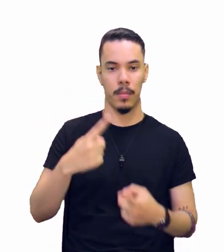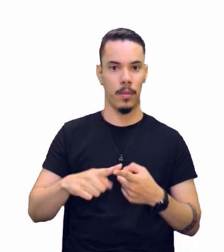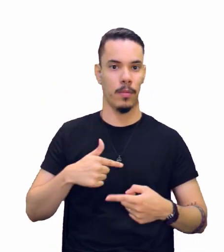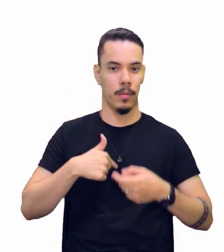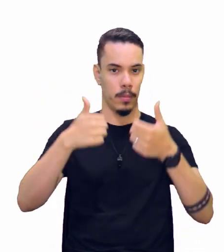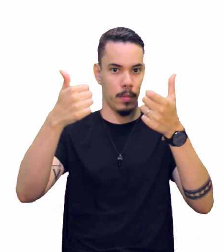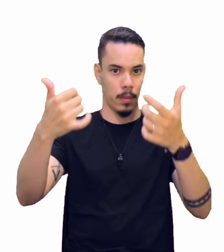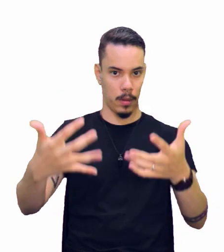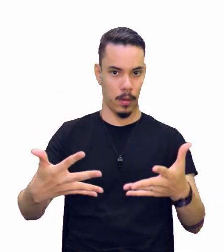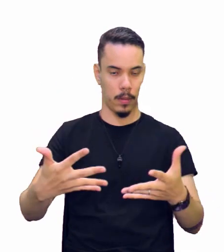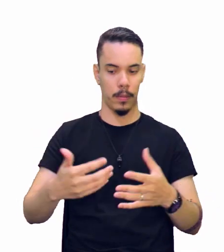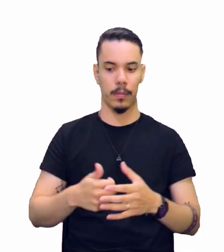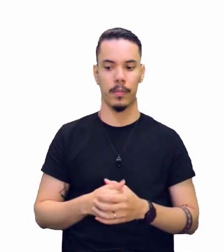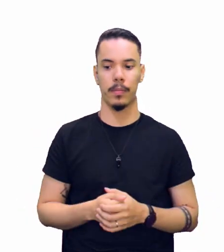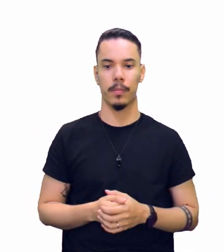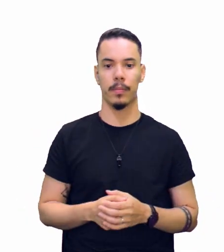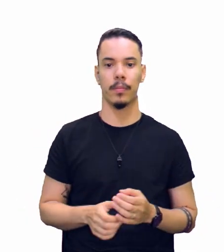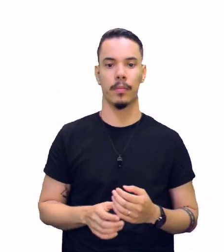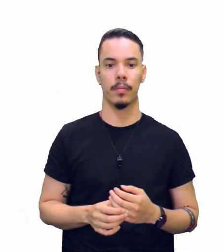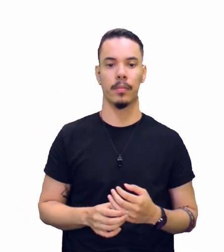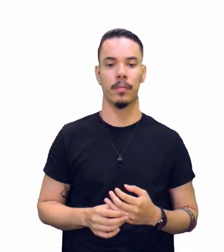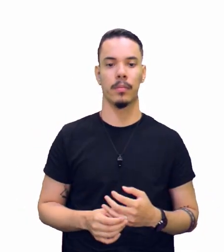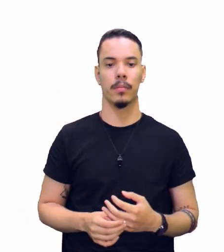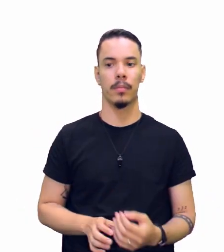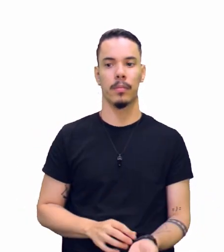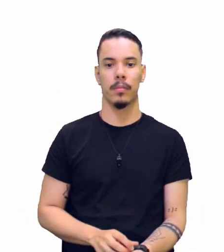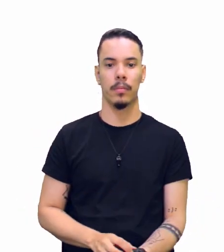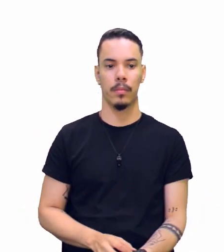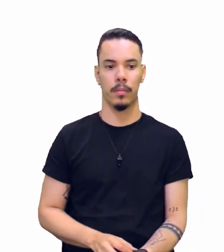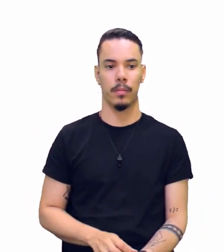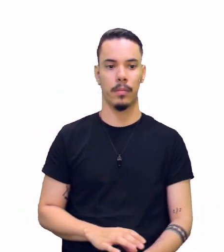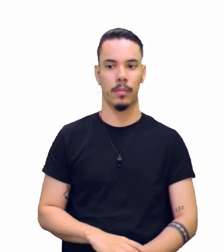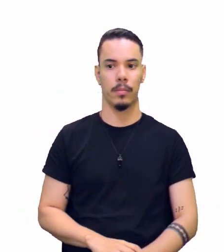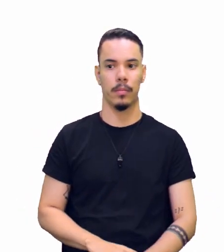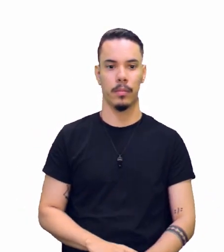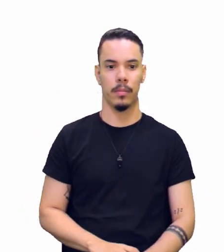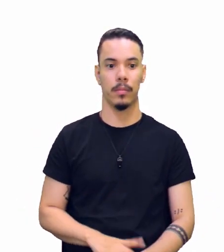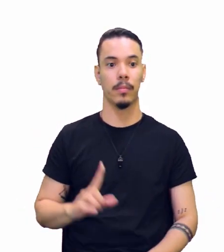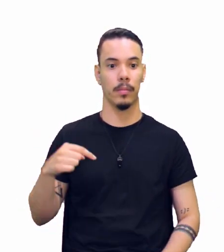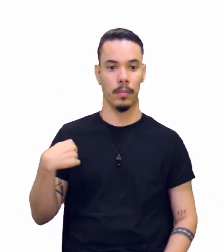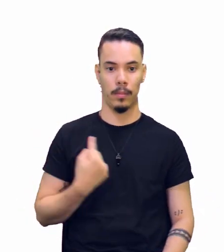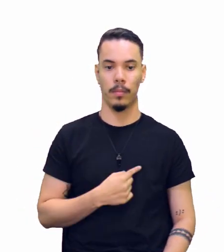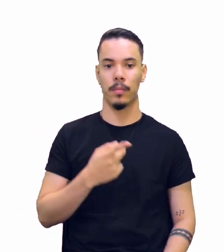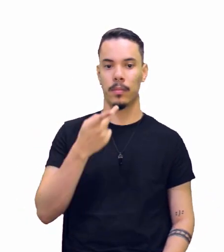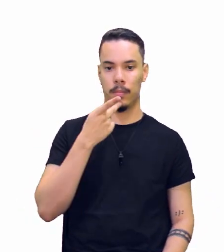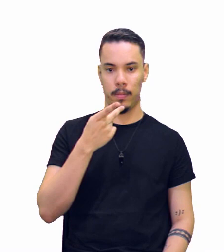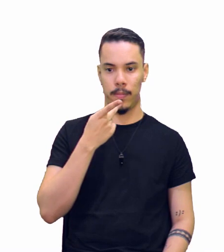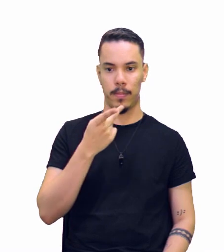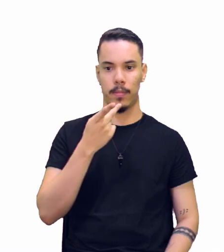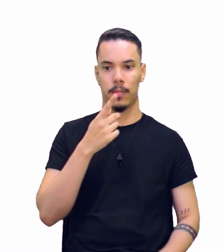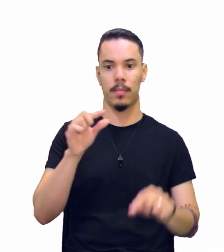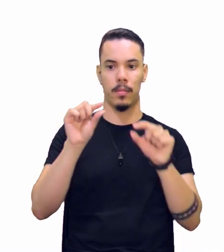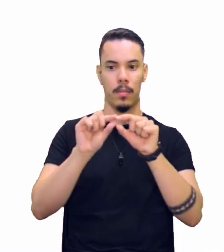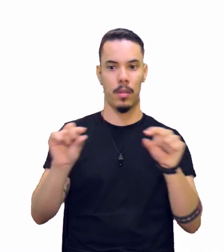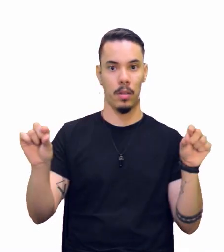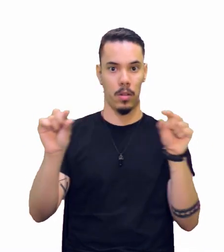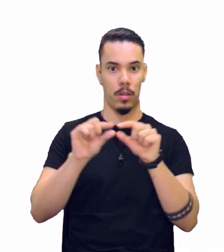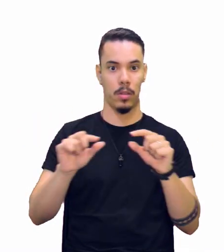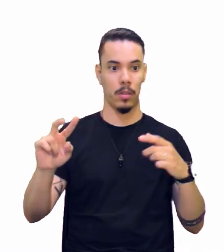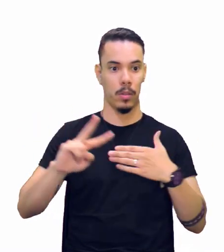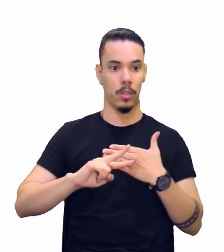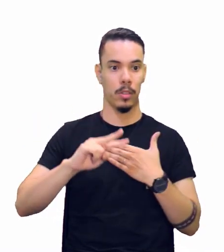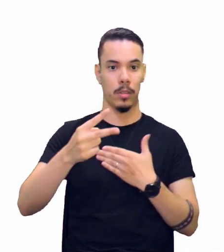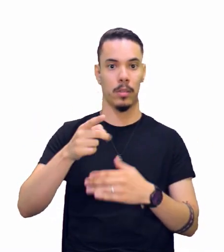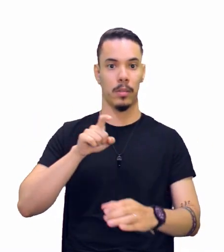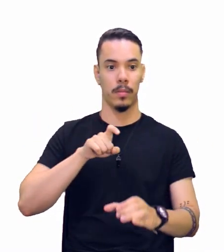já já. Então, uma é a if clause, que nós chamamos de oração condicional, que é